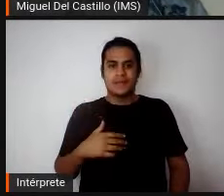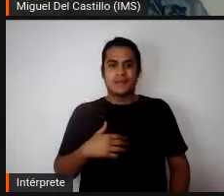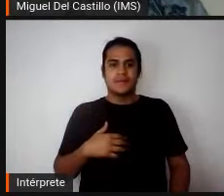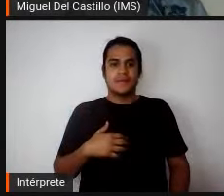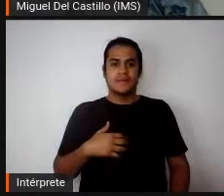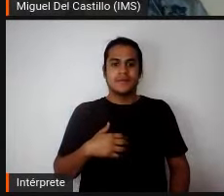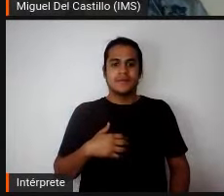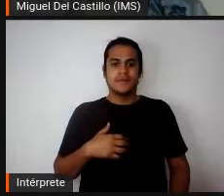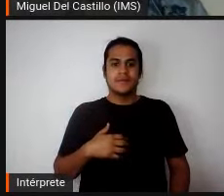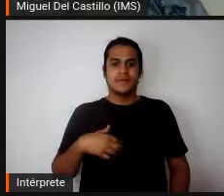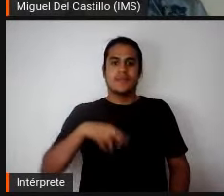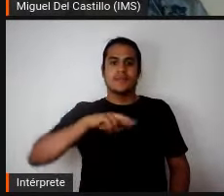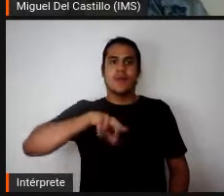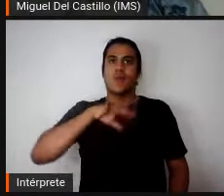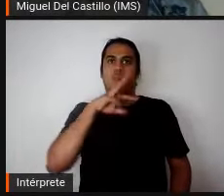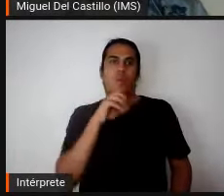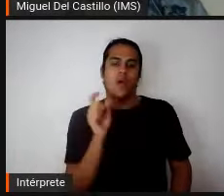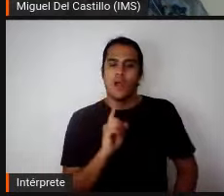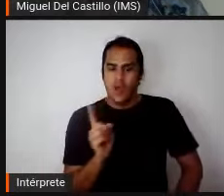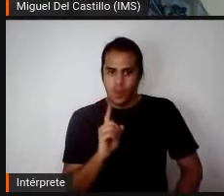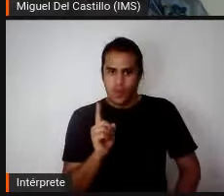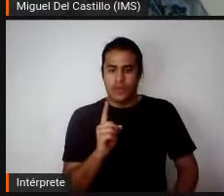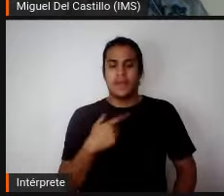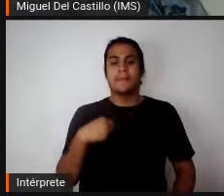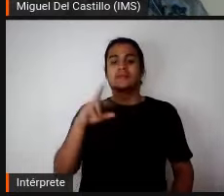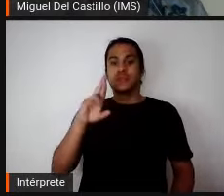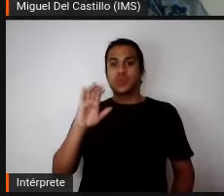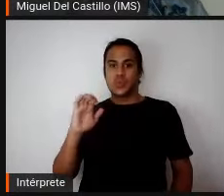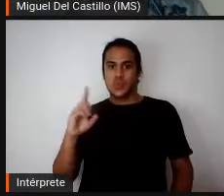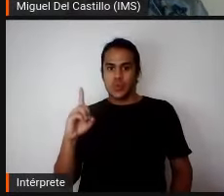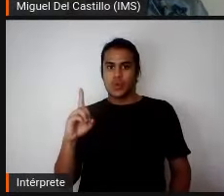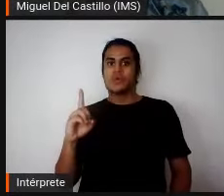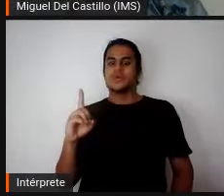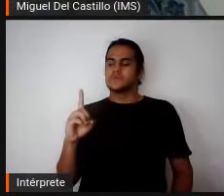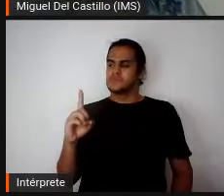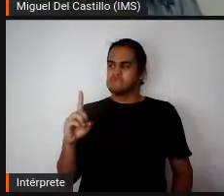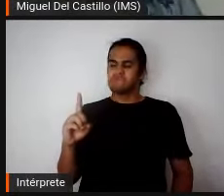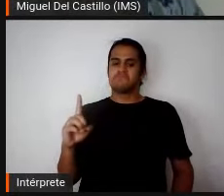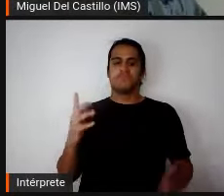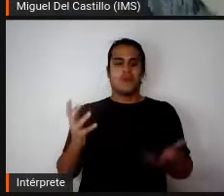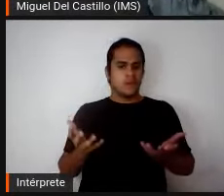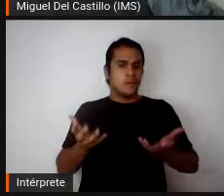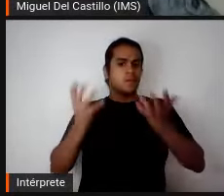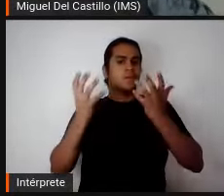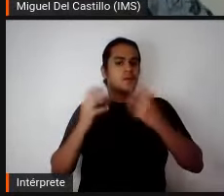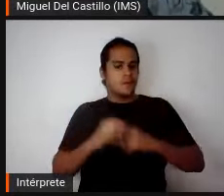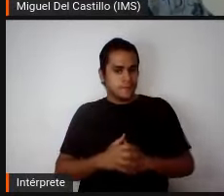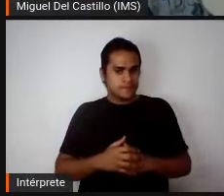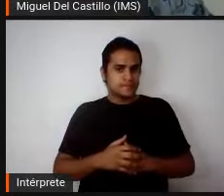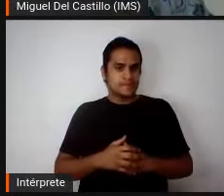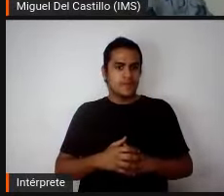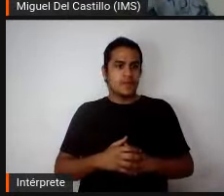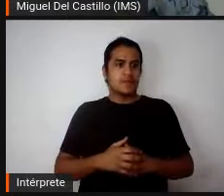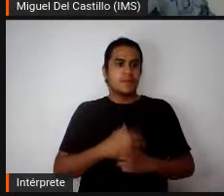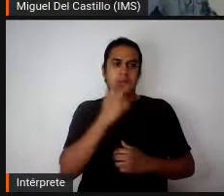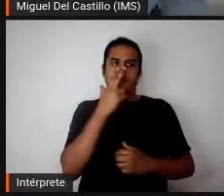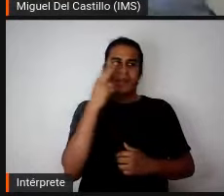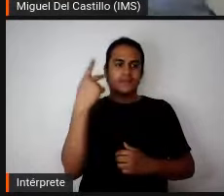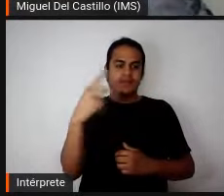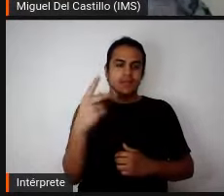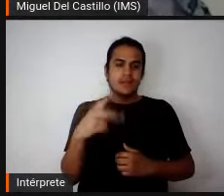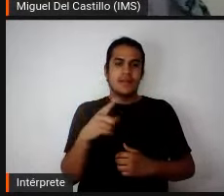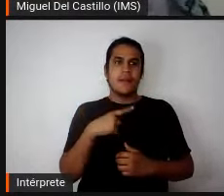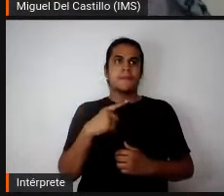O Lot não era ruim, mas o Lot era francês, muito. O Farkas era uma pessoa extremamente